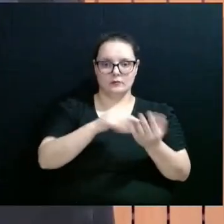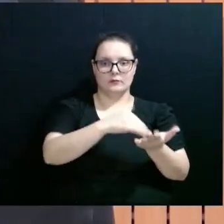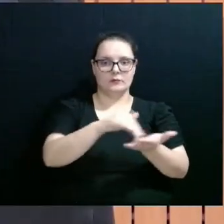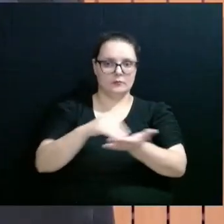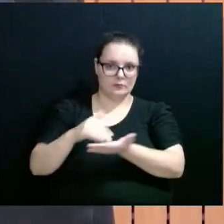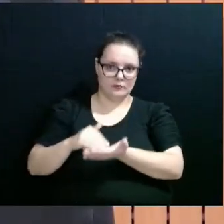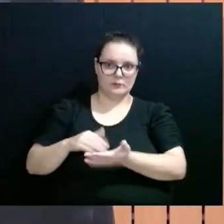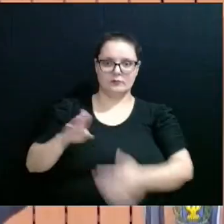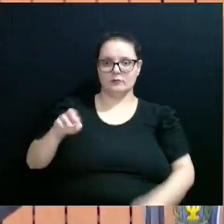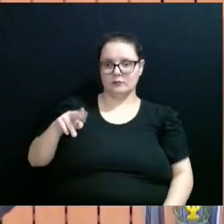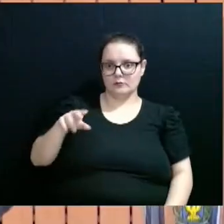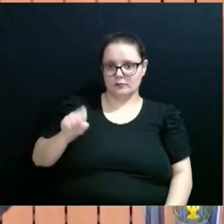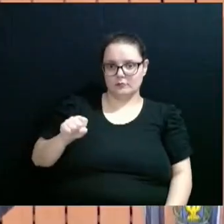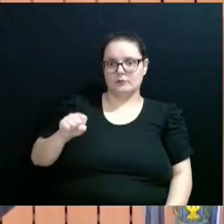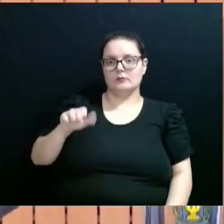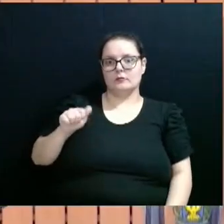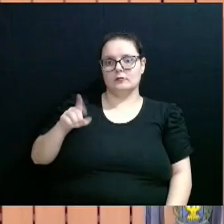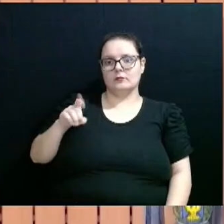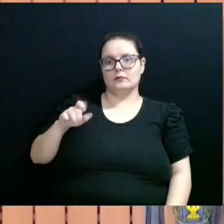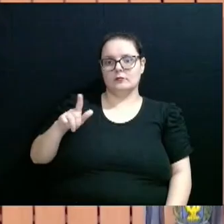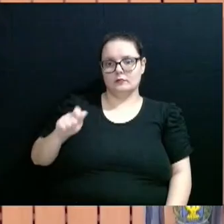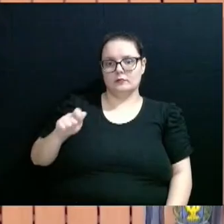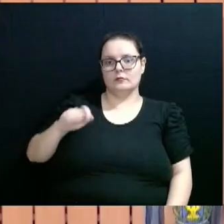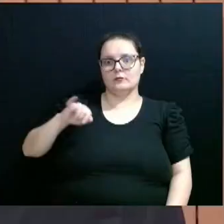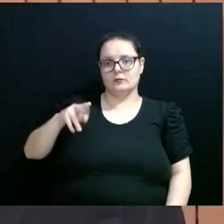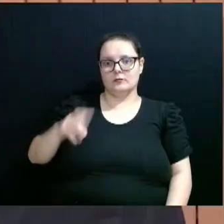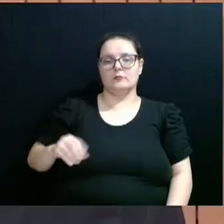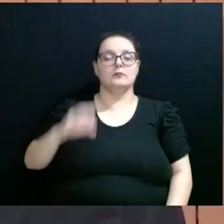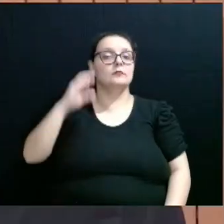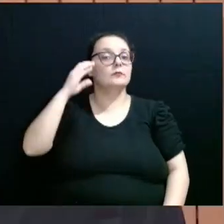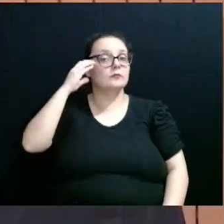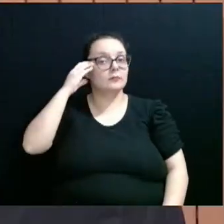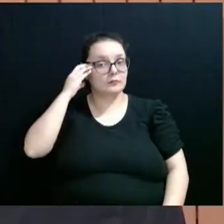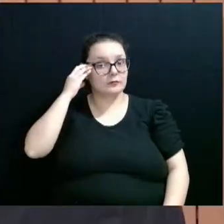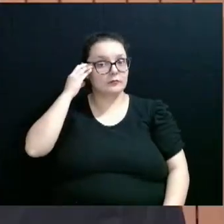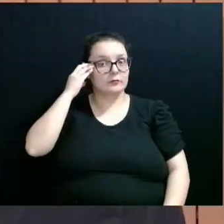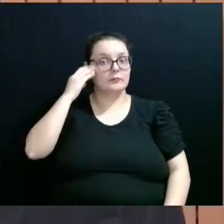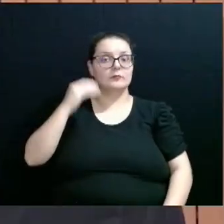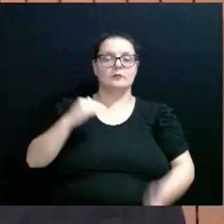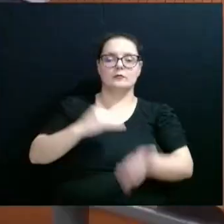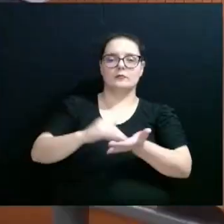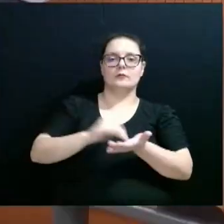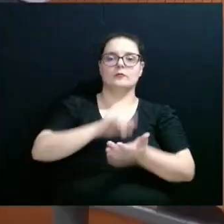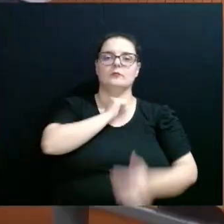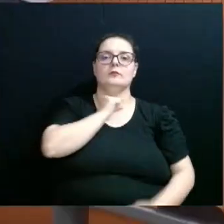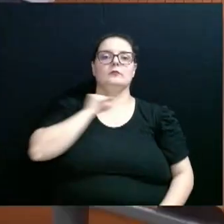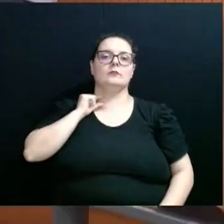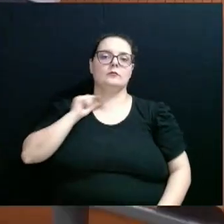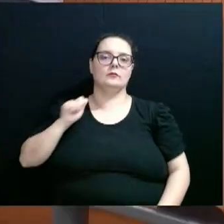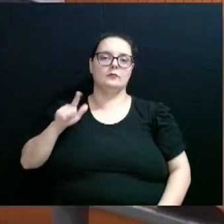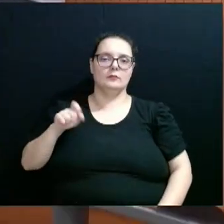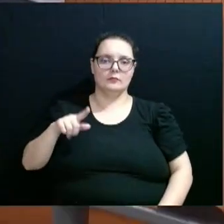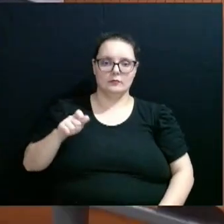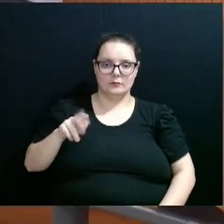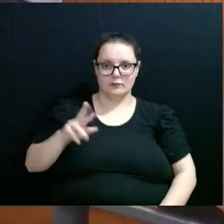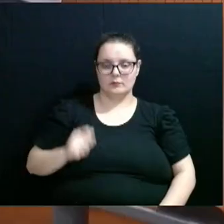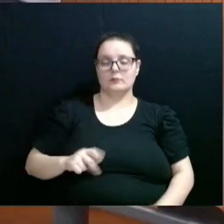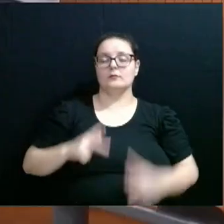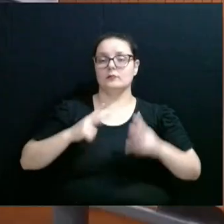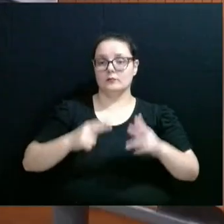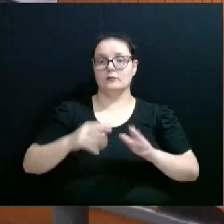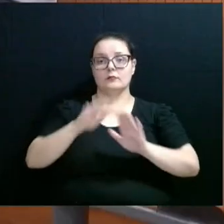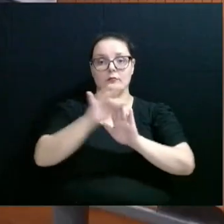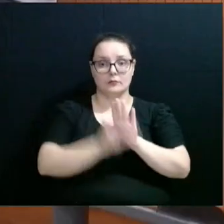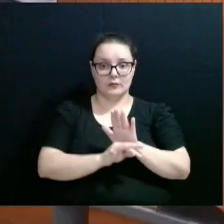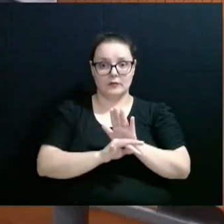Santos Adegas Júnior, Luiz Henrique Cirilo e a secretária Alexandra Caprioli. De acordo com o texto, a Secretaria